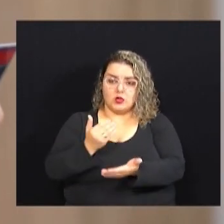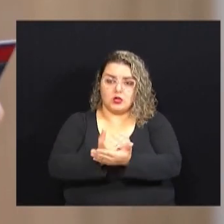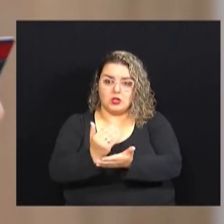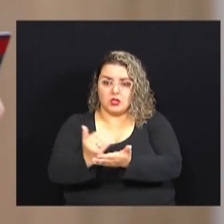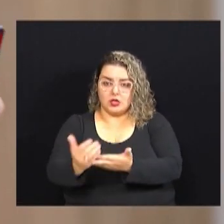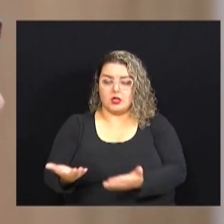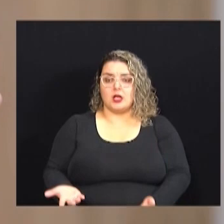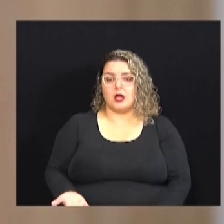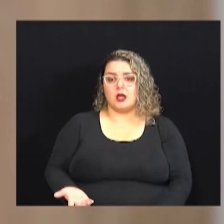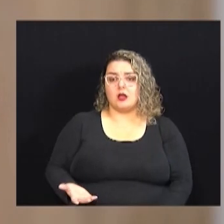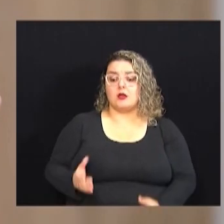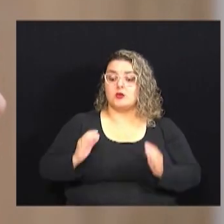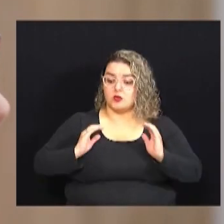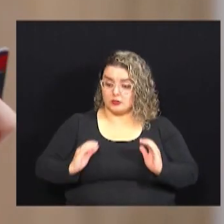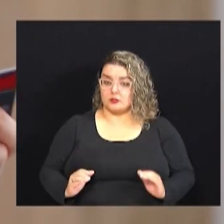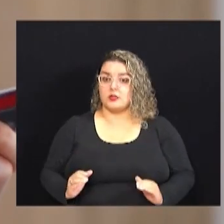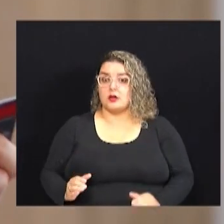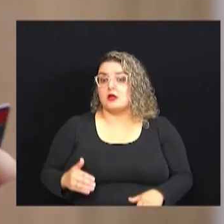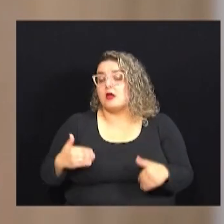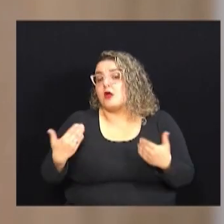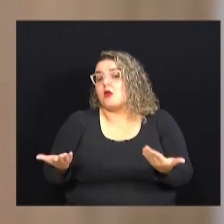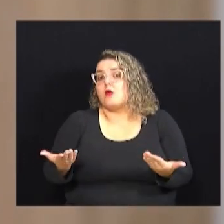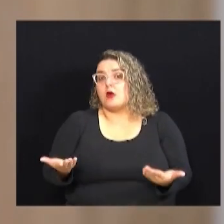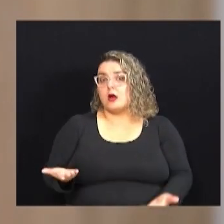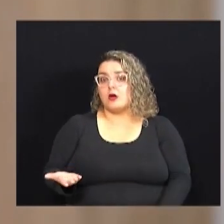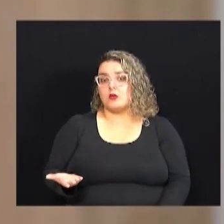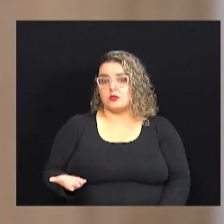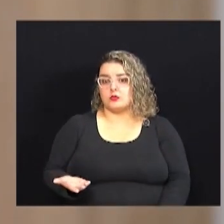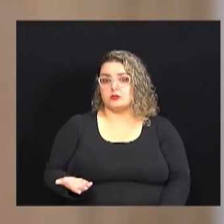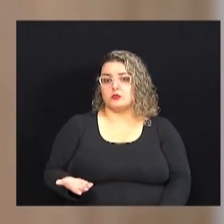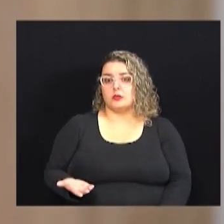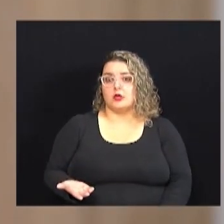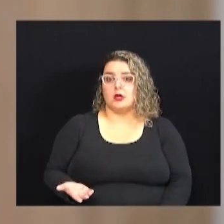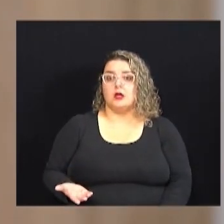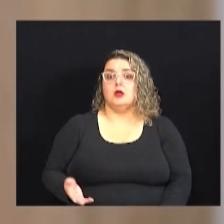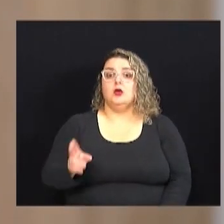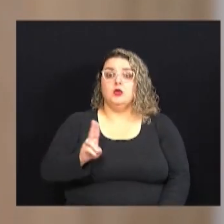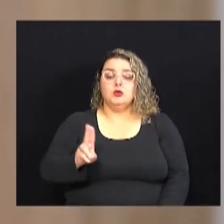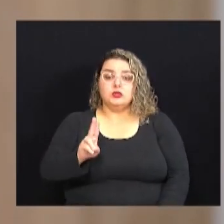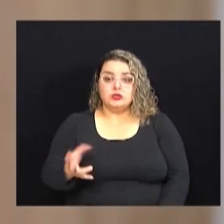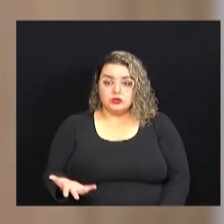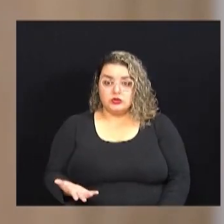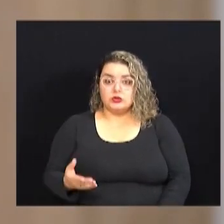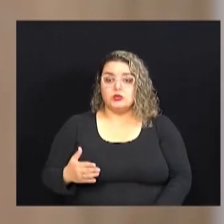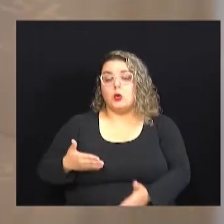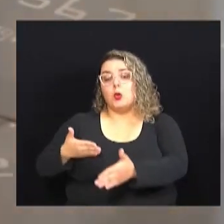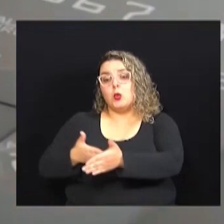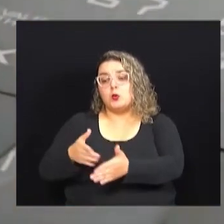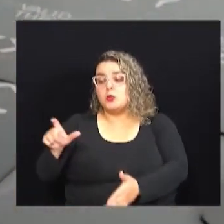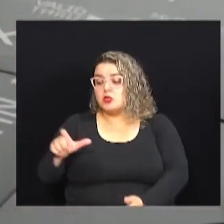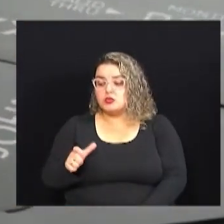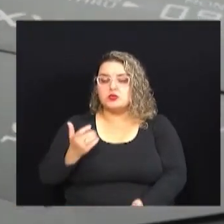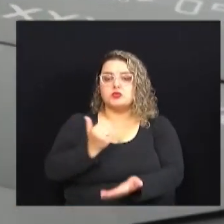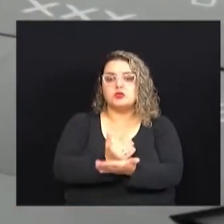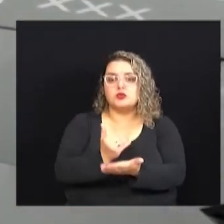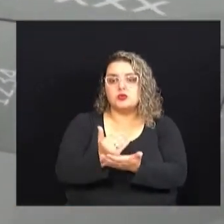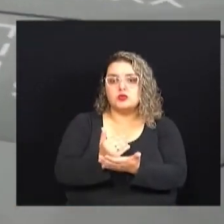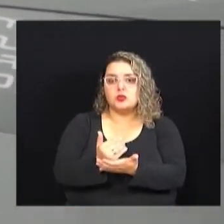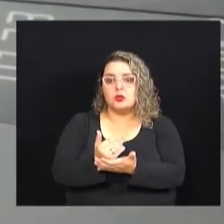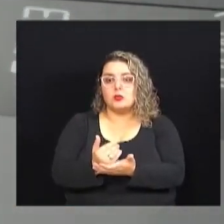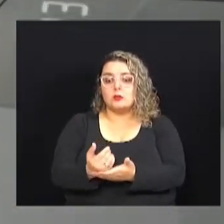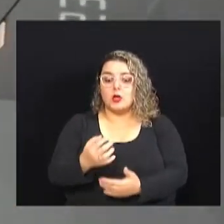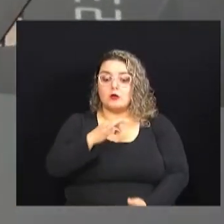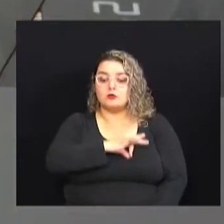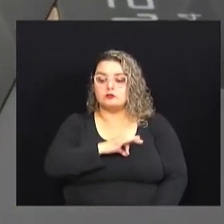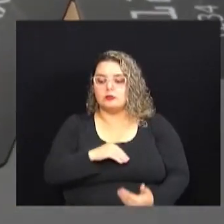mais, muito por uma questão comportamental. E qual que é essa questão? Elas acabam usando o limite do cartão de crédito como se fosse uma